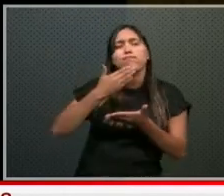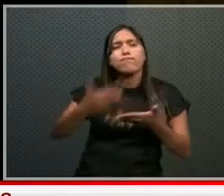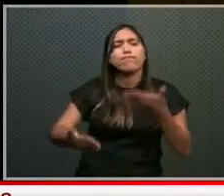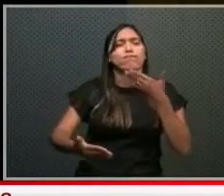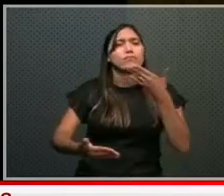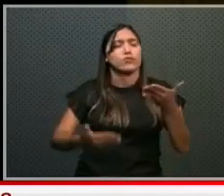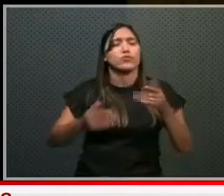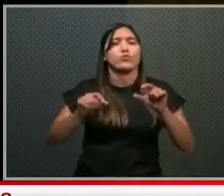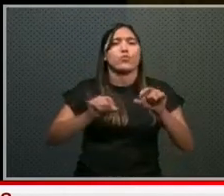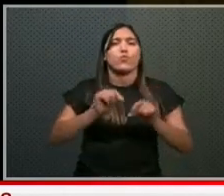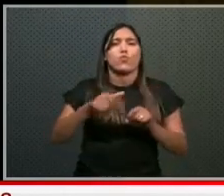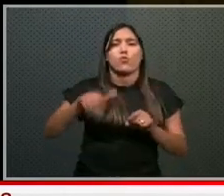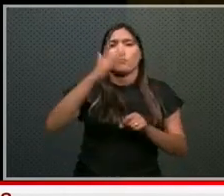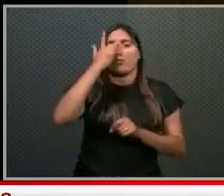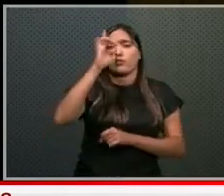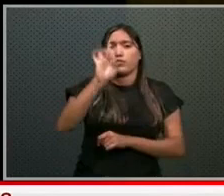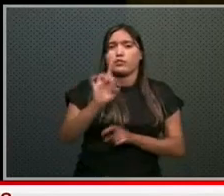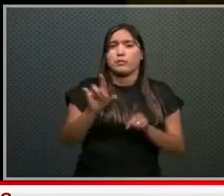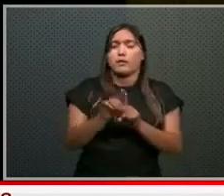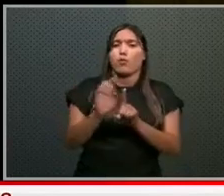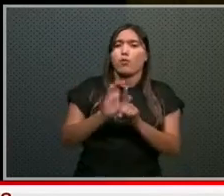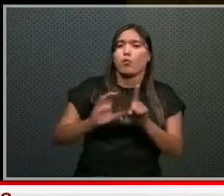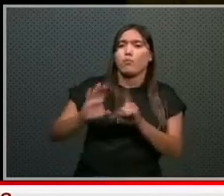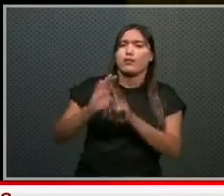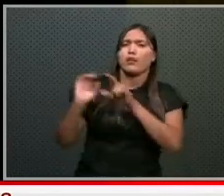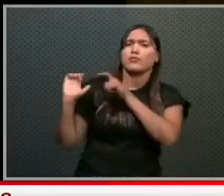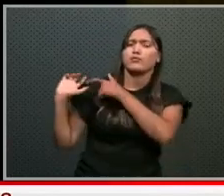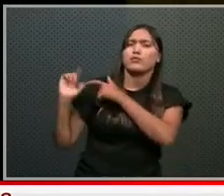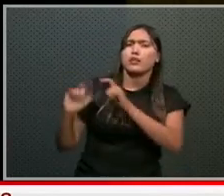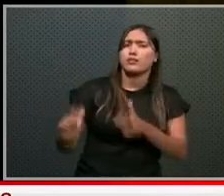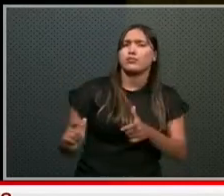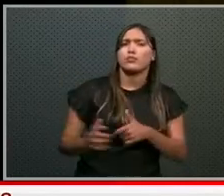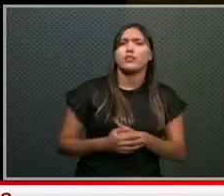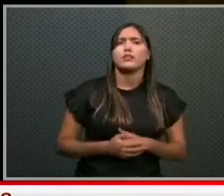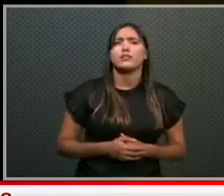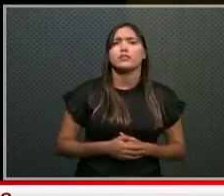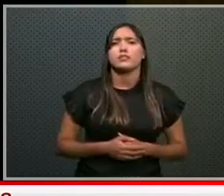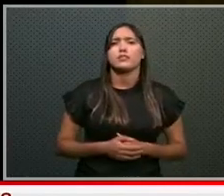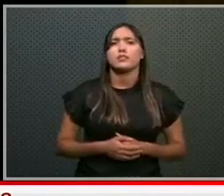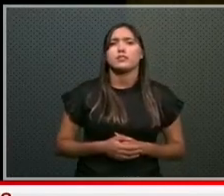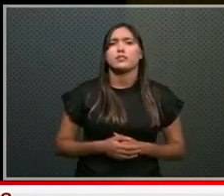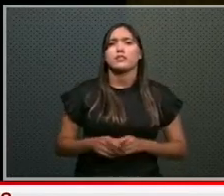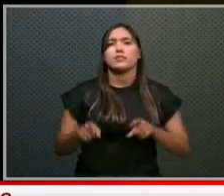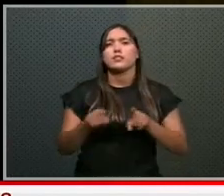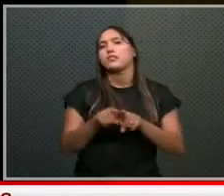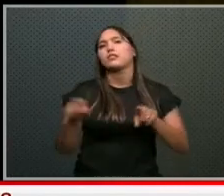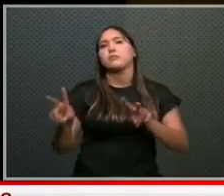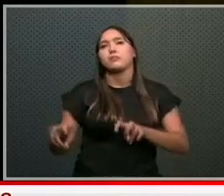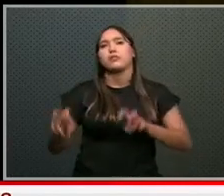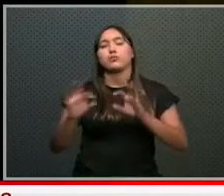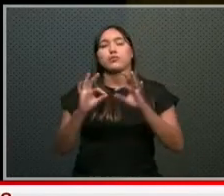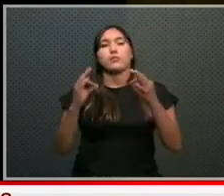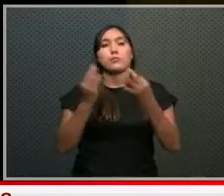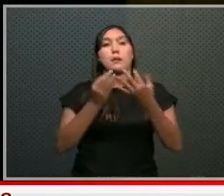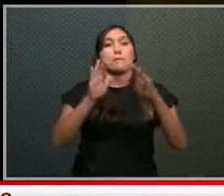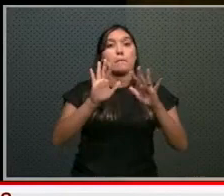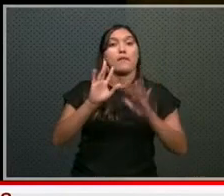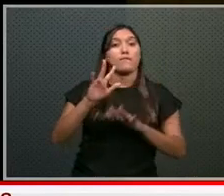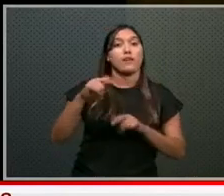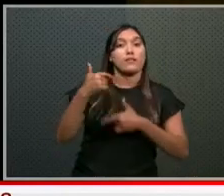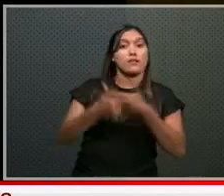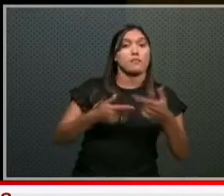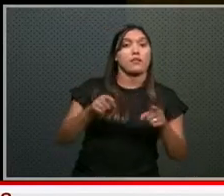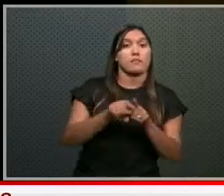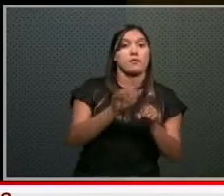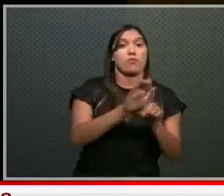dirigentes e das Comunidades tradicionais também a secretaria ela é de Agricultura Familiar Mas nós vamos trabalhar também com as